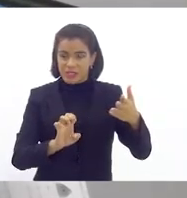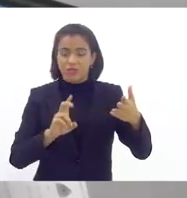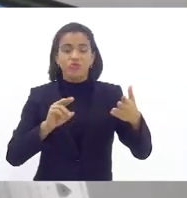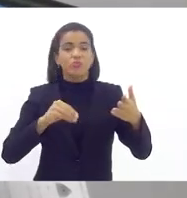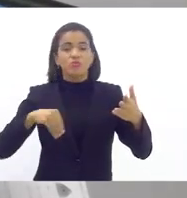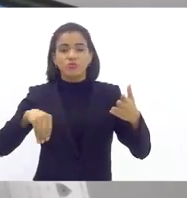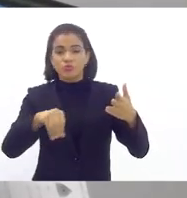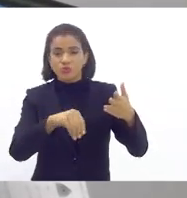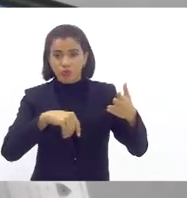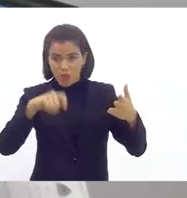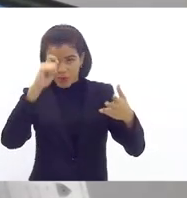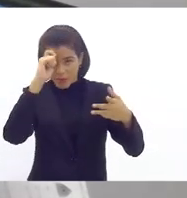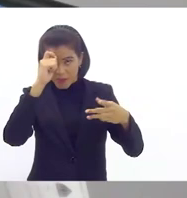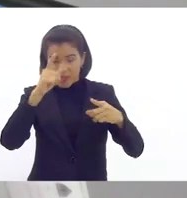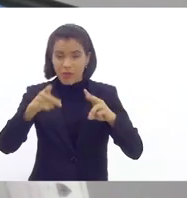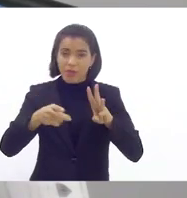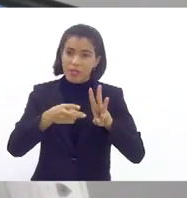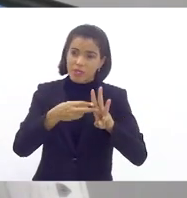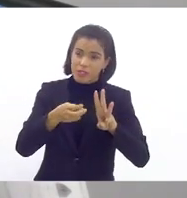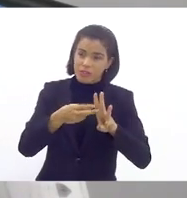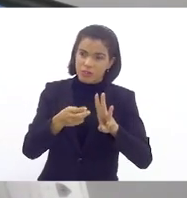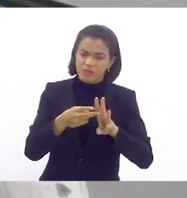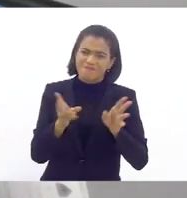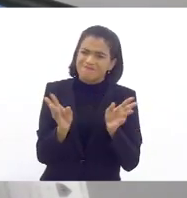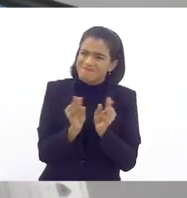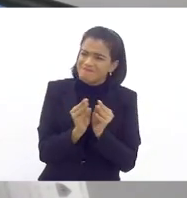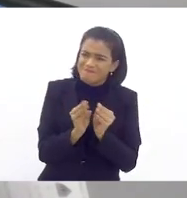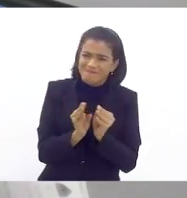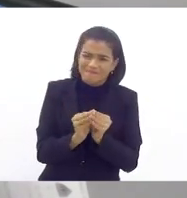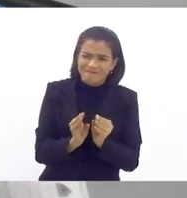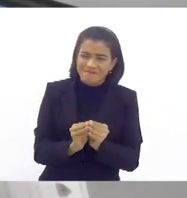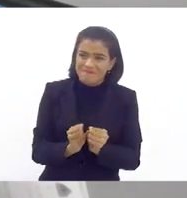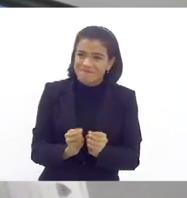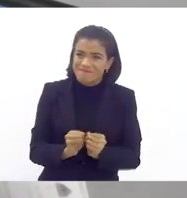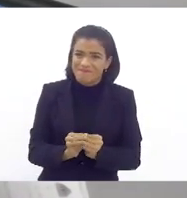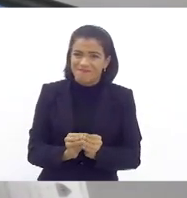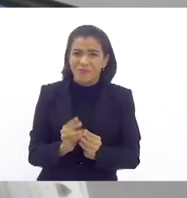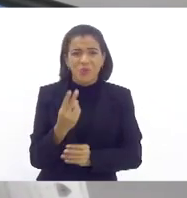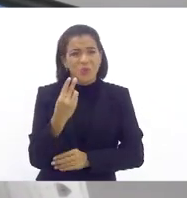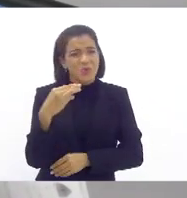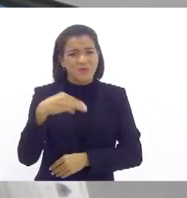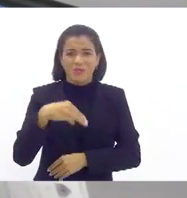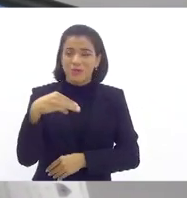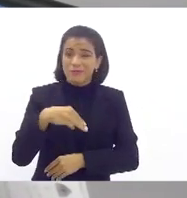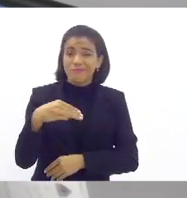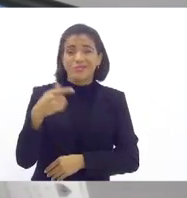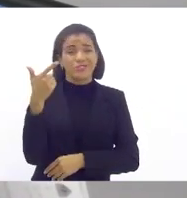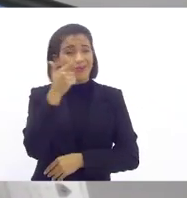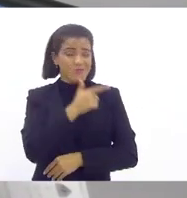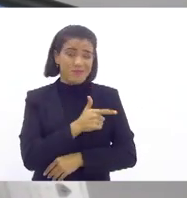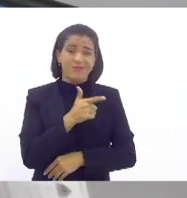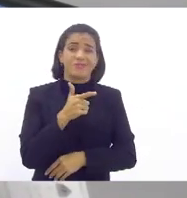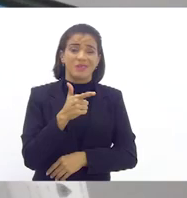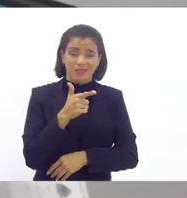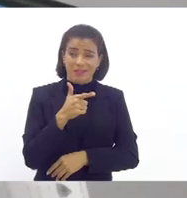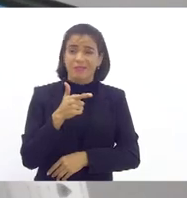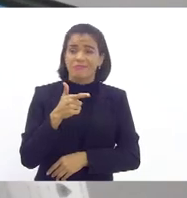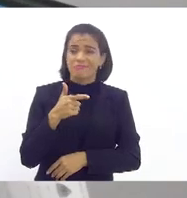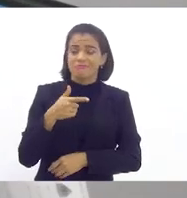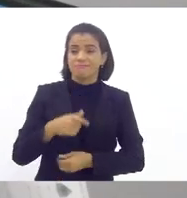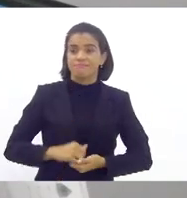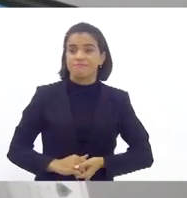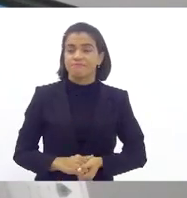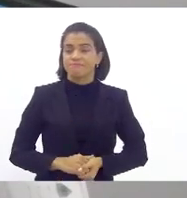indígena. Vamos tentar ser breve, a gente está dando a orientação de dois minutos para que todos possam falar e a gente desenvolver.